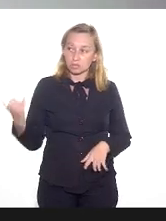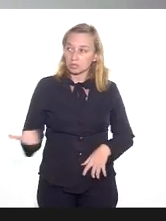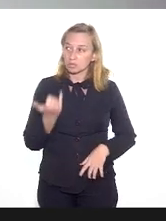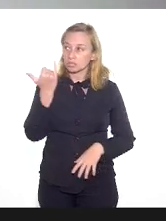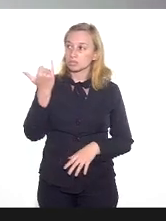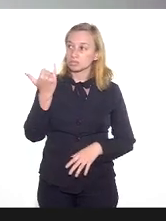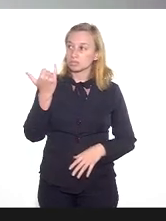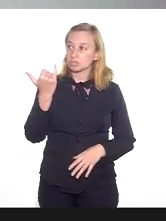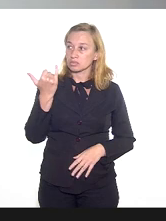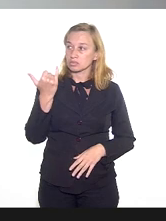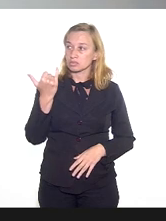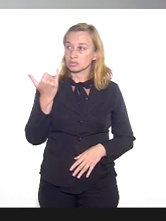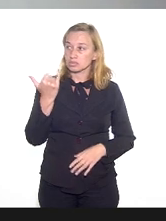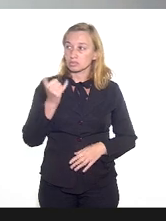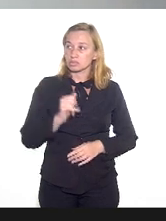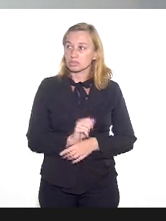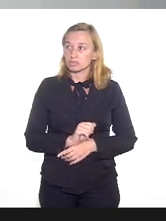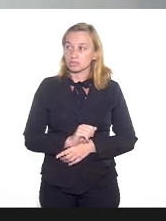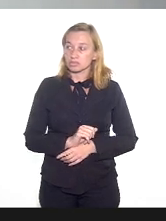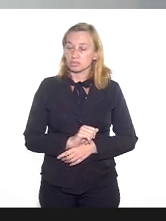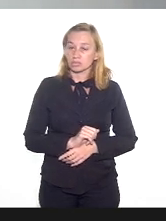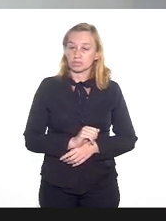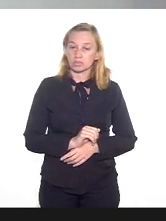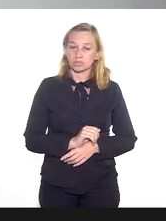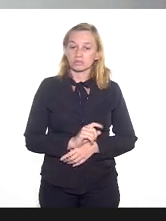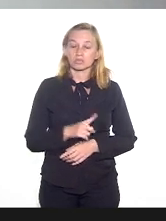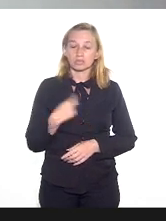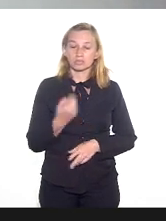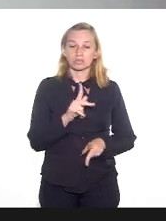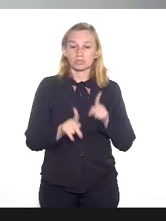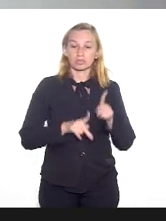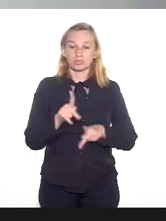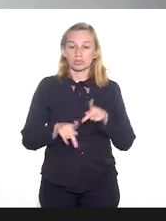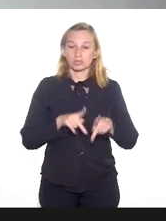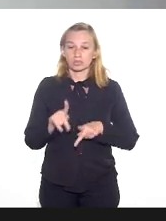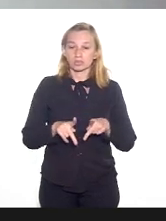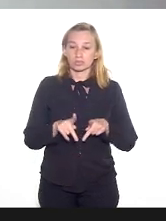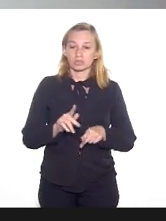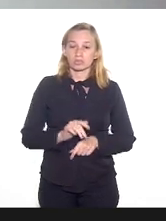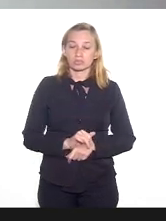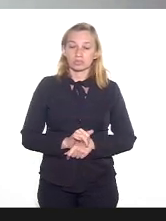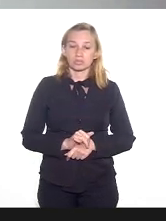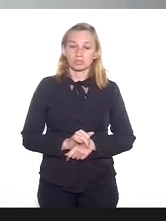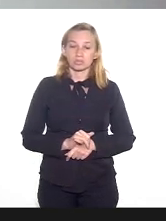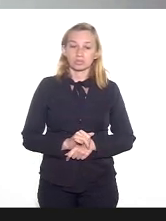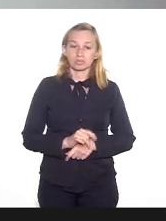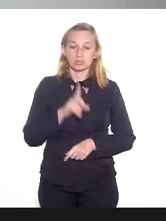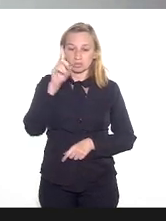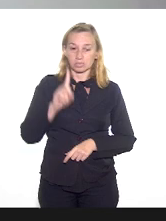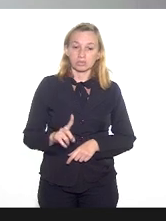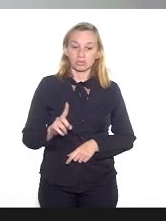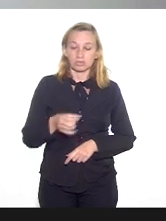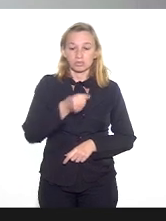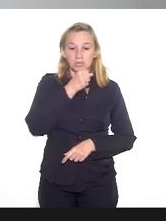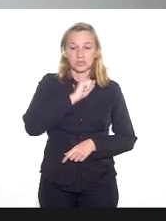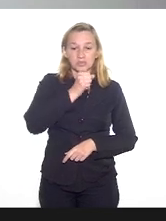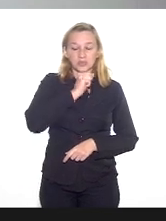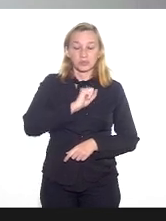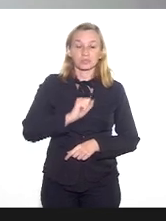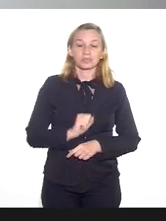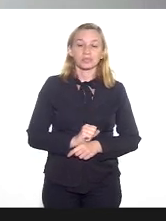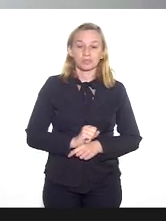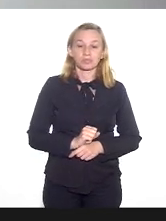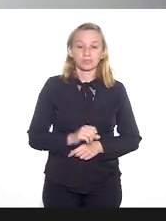importante para garantir vida digna para a nossa população e para garantir o direito à velhice, né, como